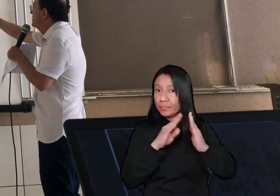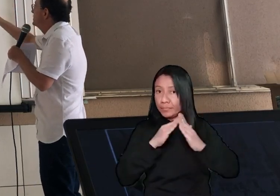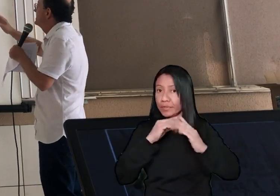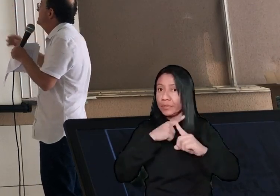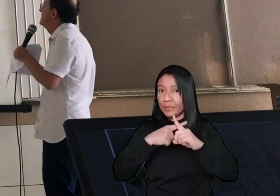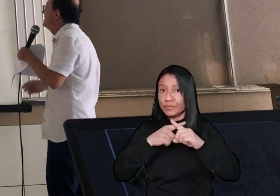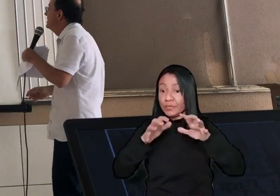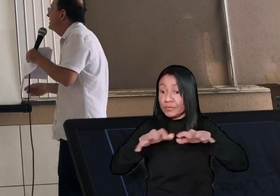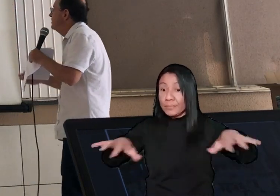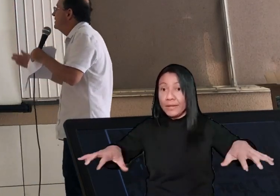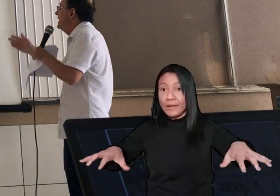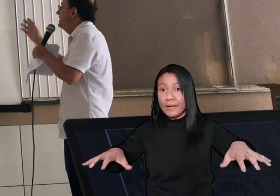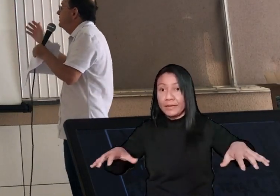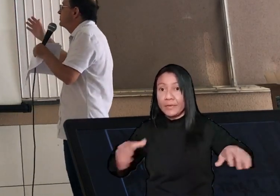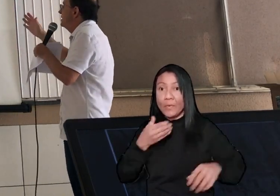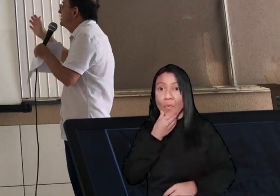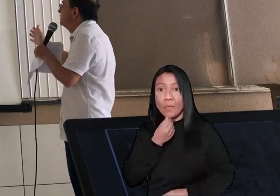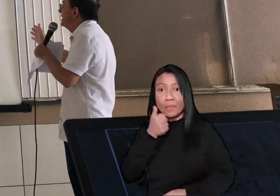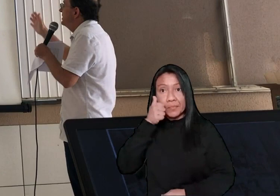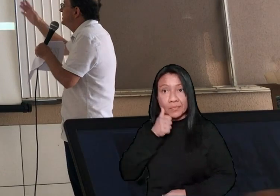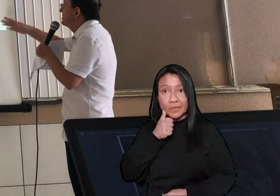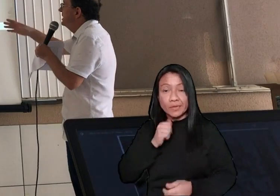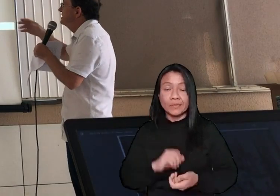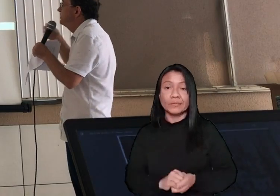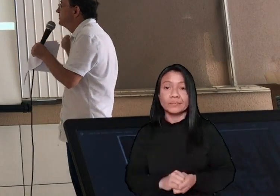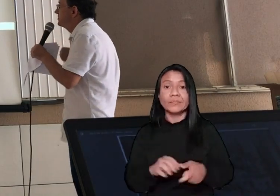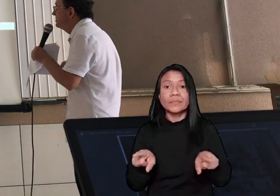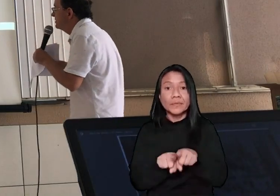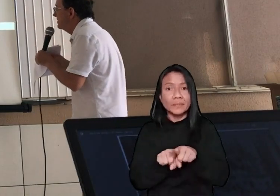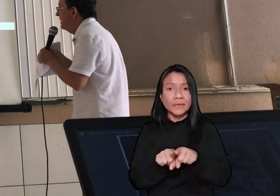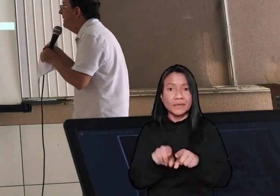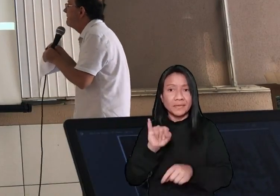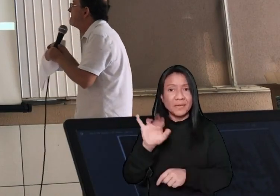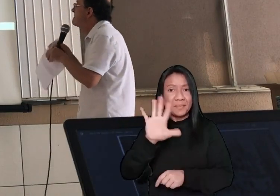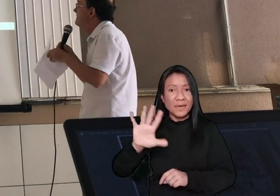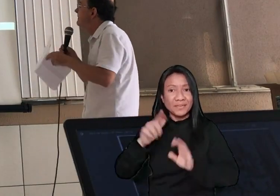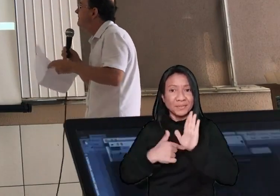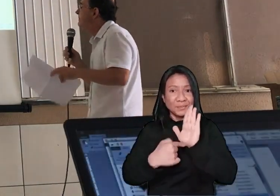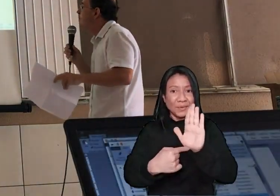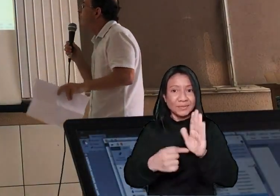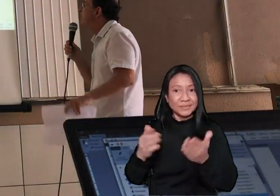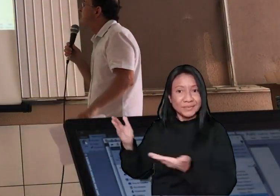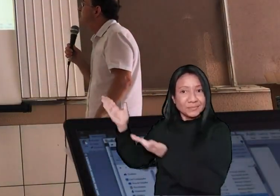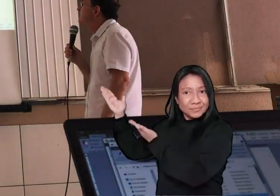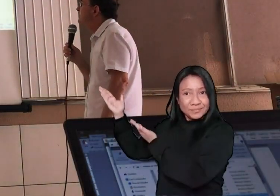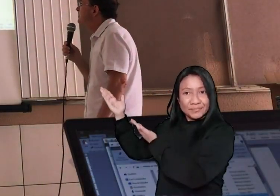as pessoas ficarem, os homens de um lado e as mulheres de outro, tá?